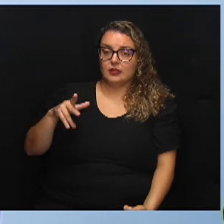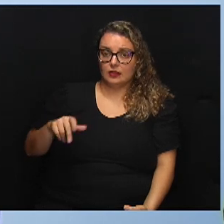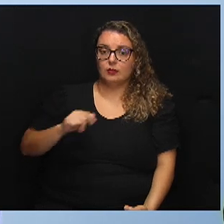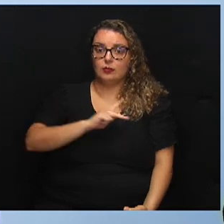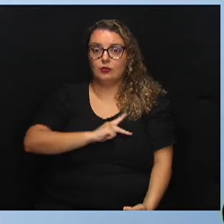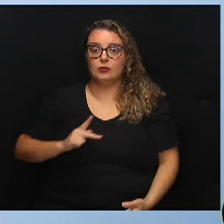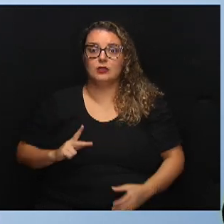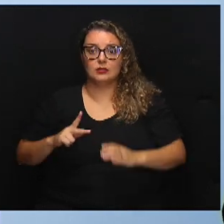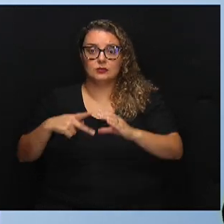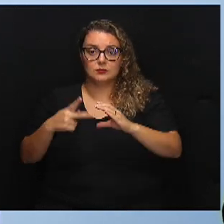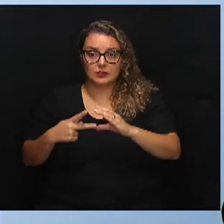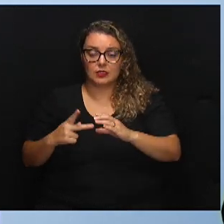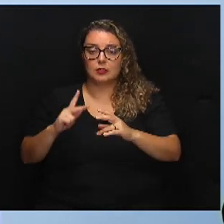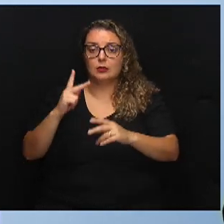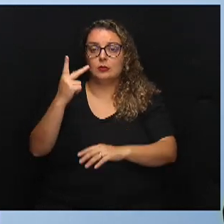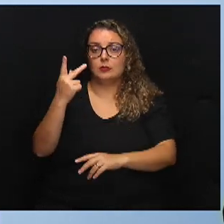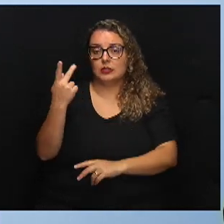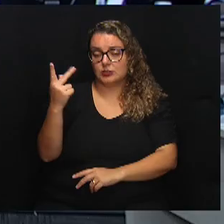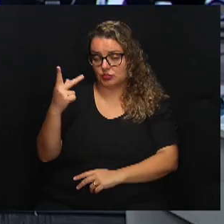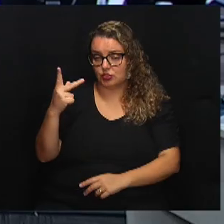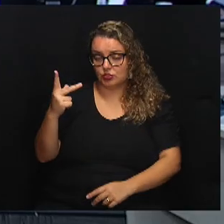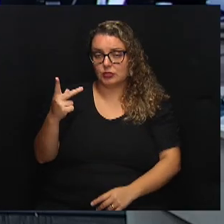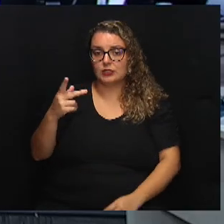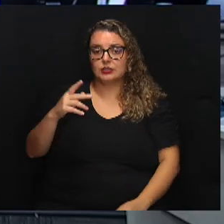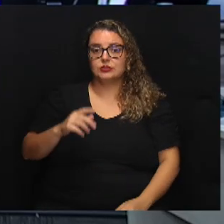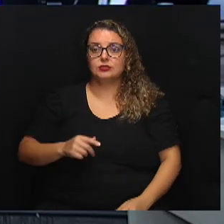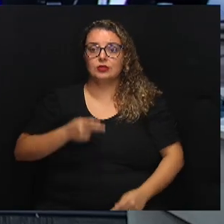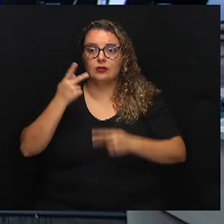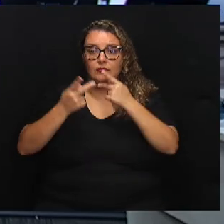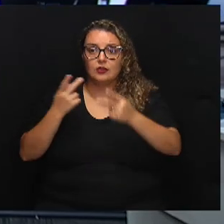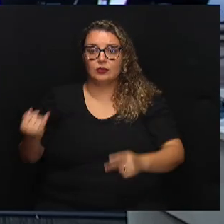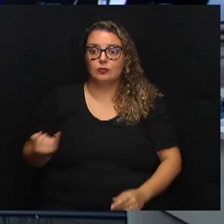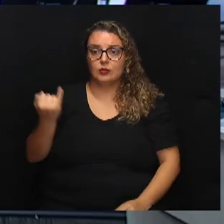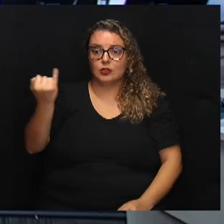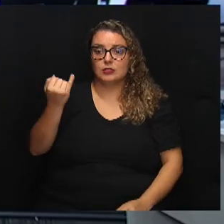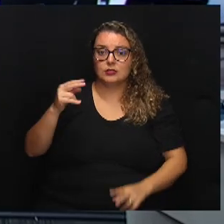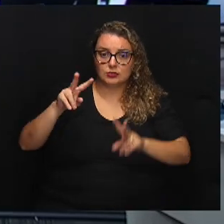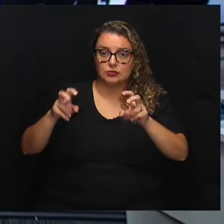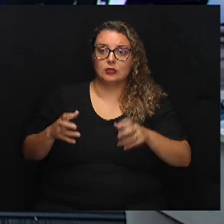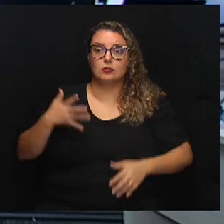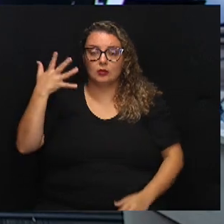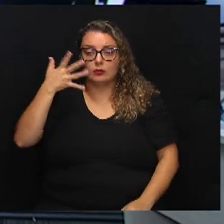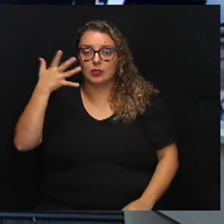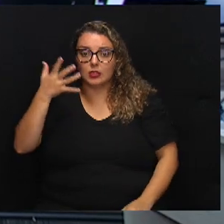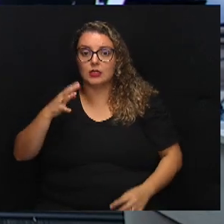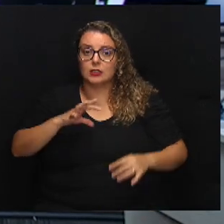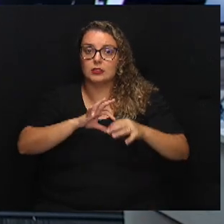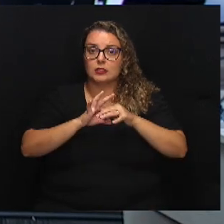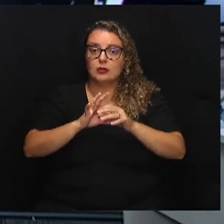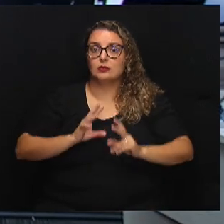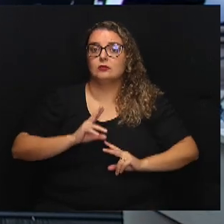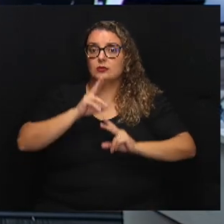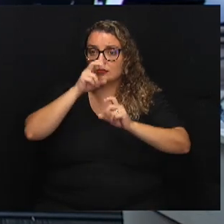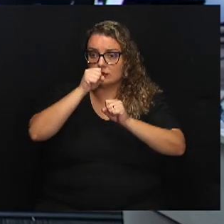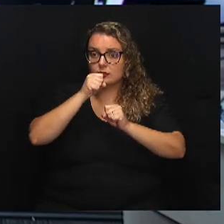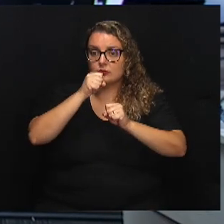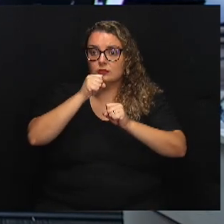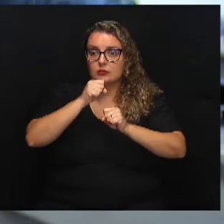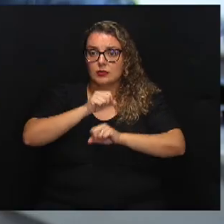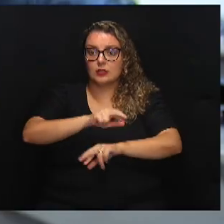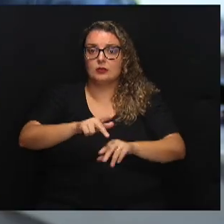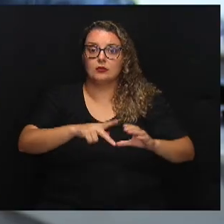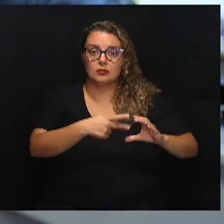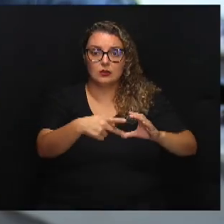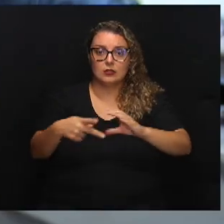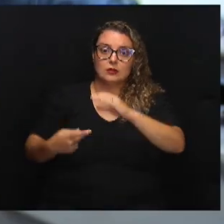da Câmara de Hortolândia destacou a importância do tema da palestra e da união de forças entre os